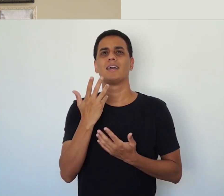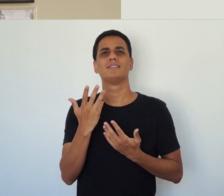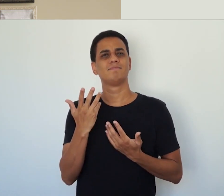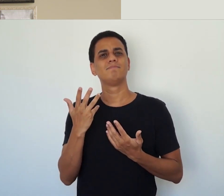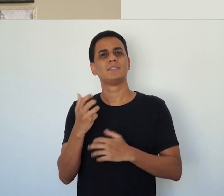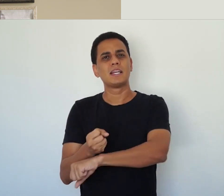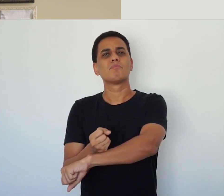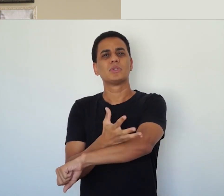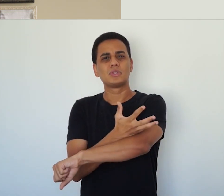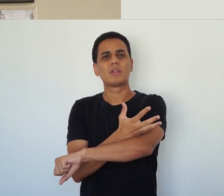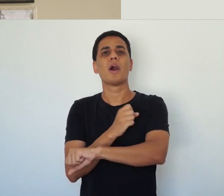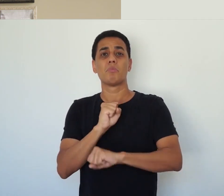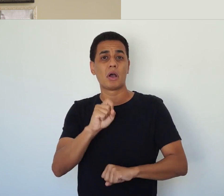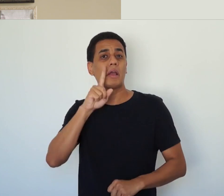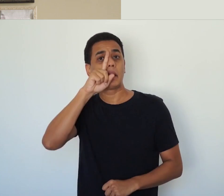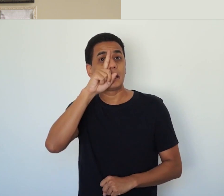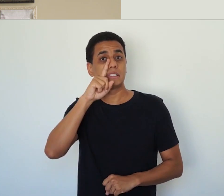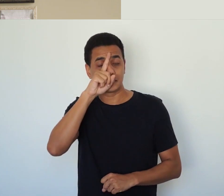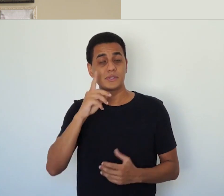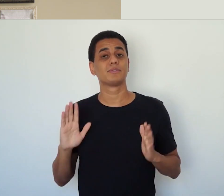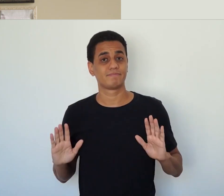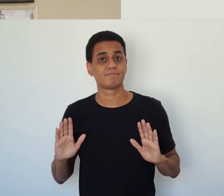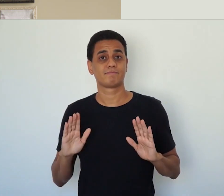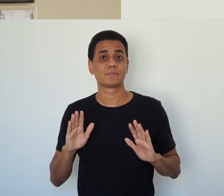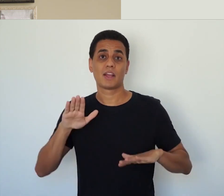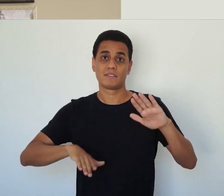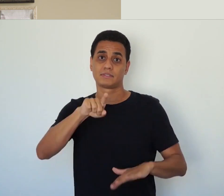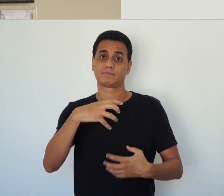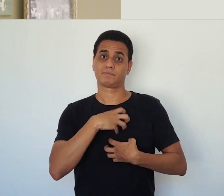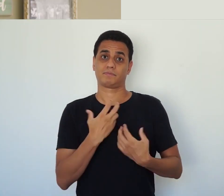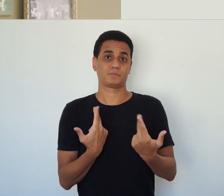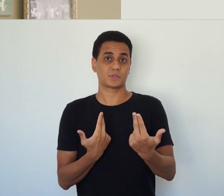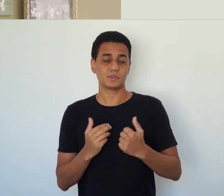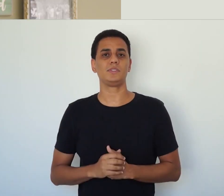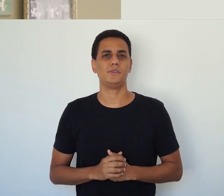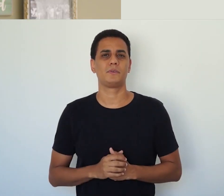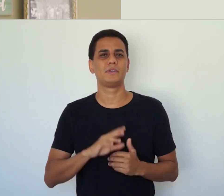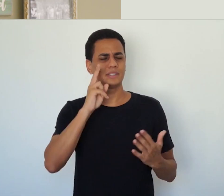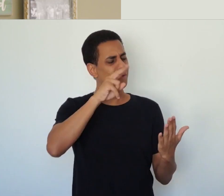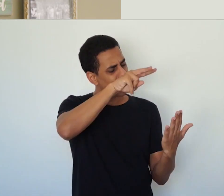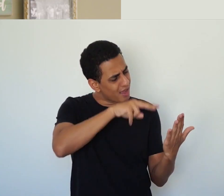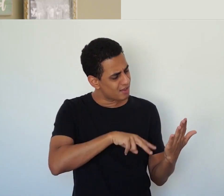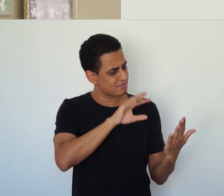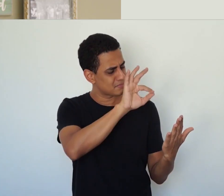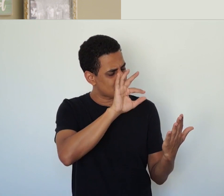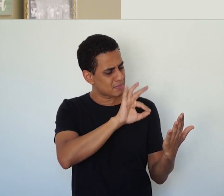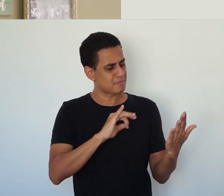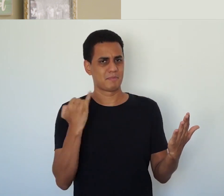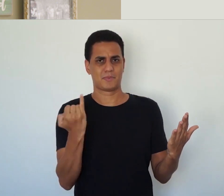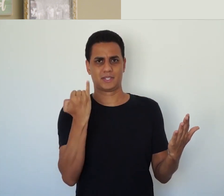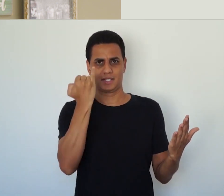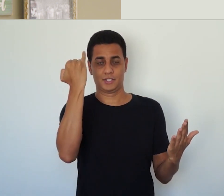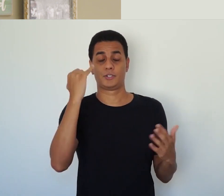condição muito séria emocionalmente, de risco inclusive. E eu queria olhar para esse texto e tirar